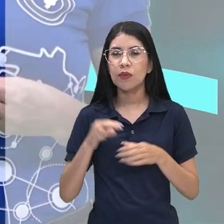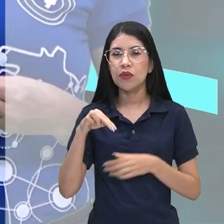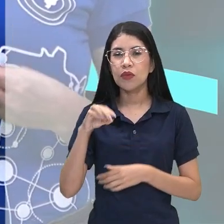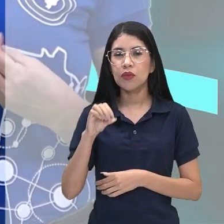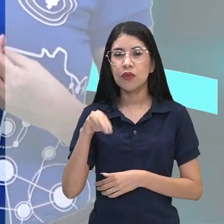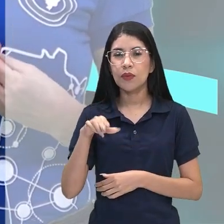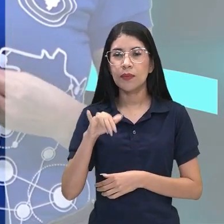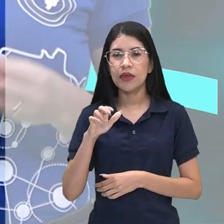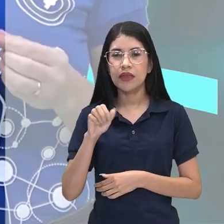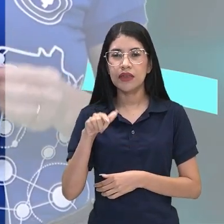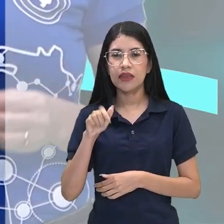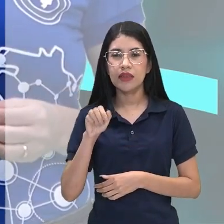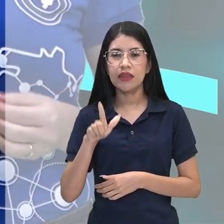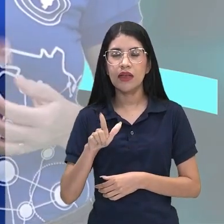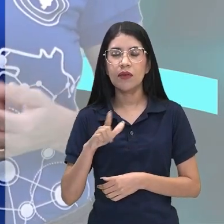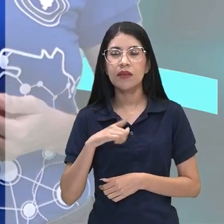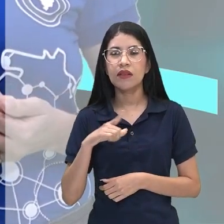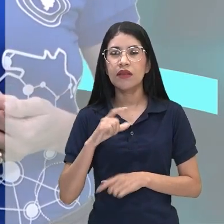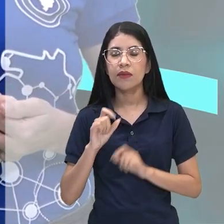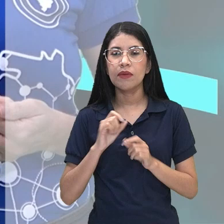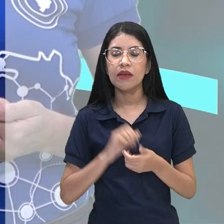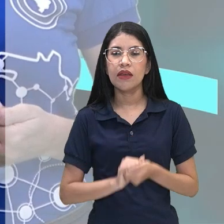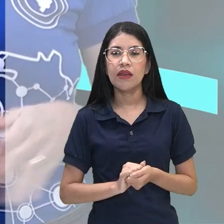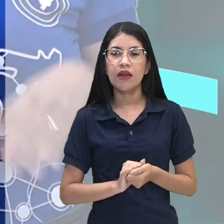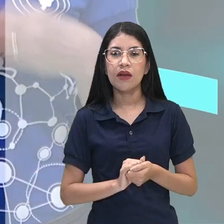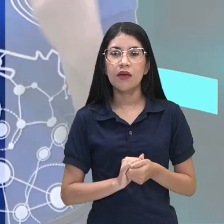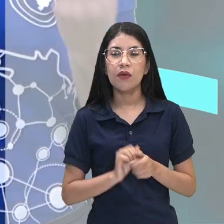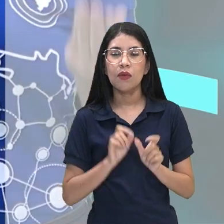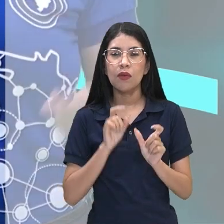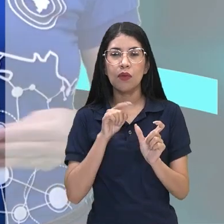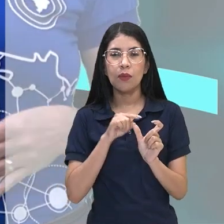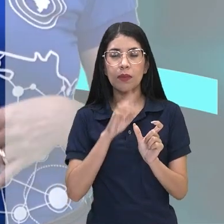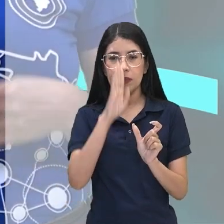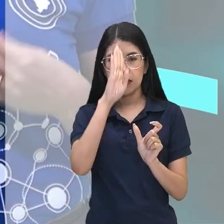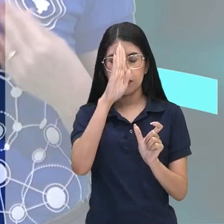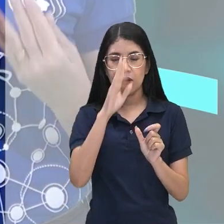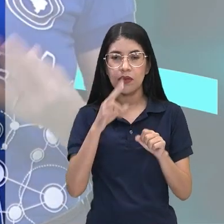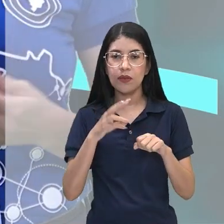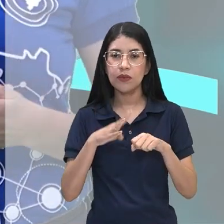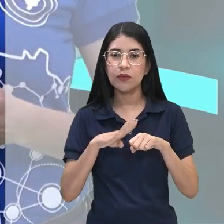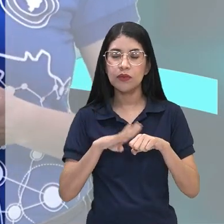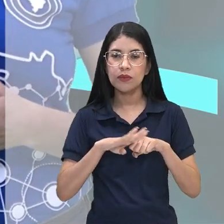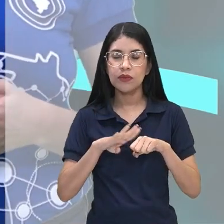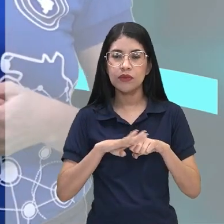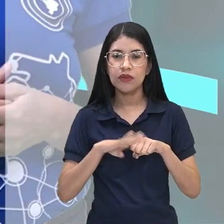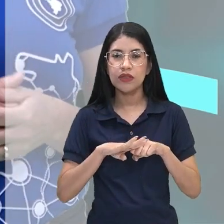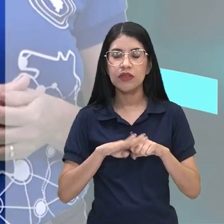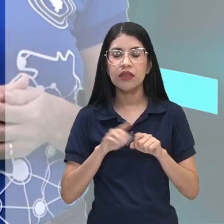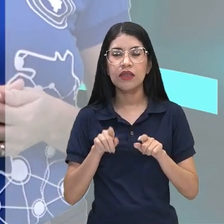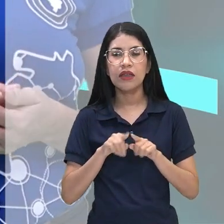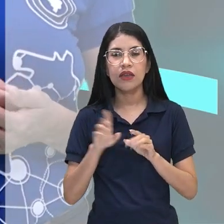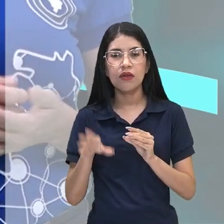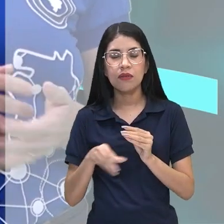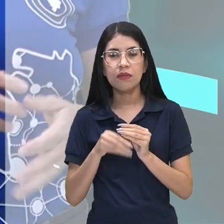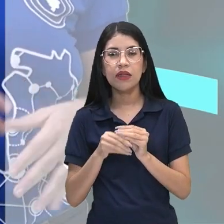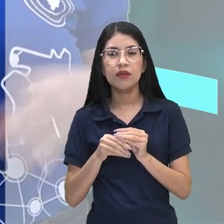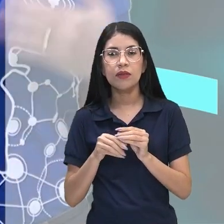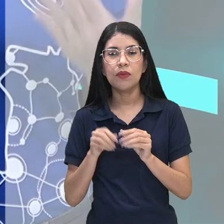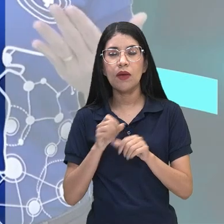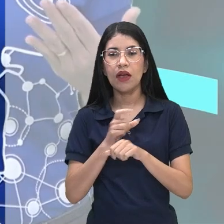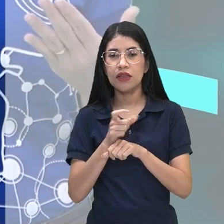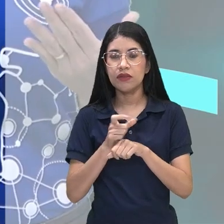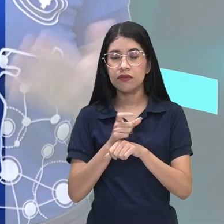nominal é aquele que você tem sempre como núcleo um substantivo. E os outros são advérbios ou adjetivos. Como, por